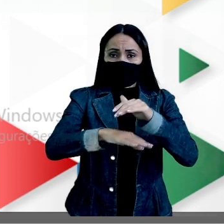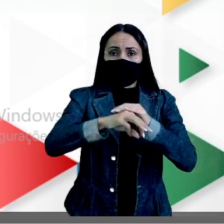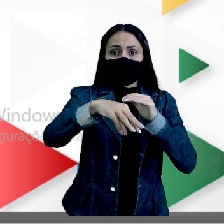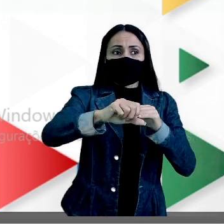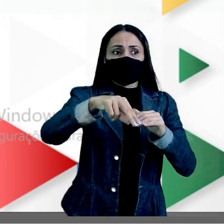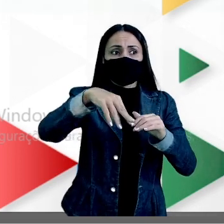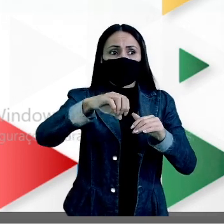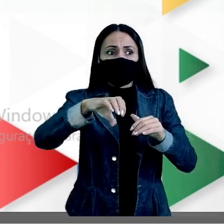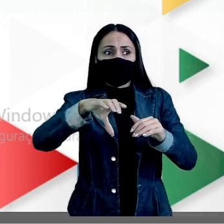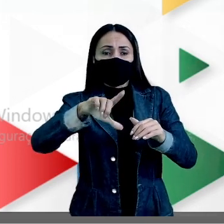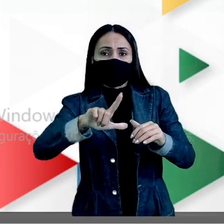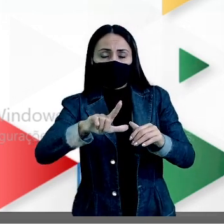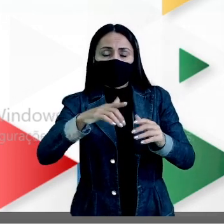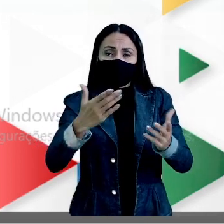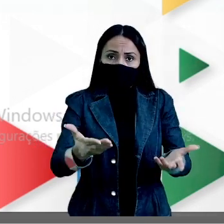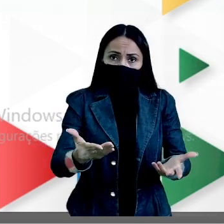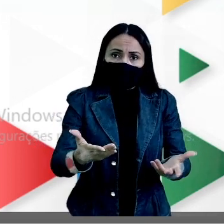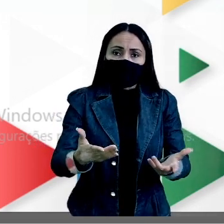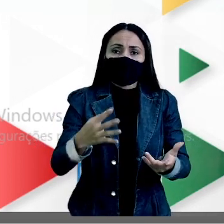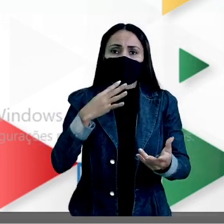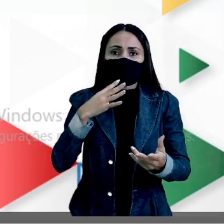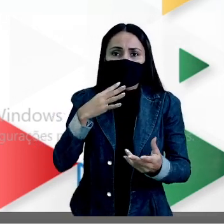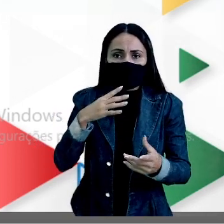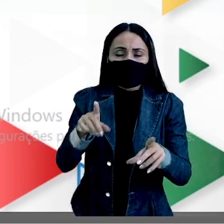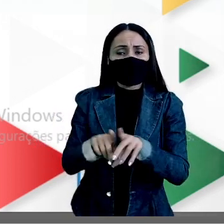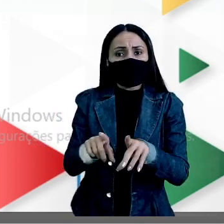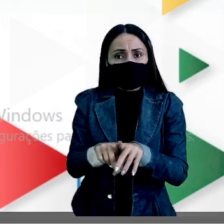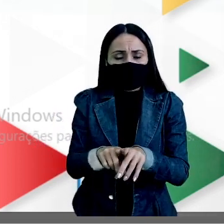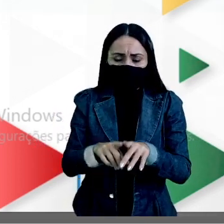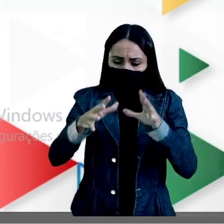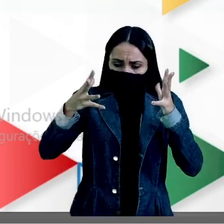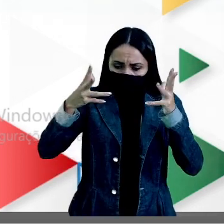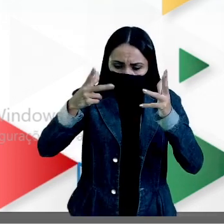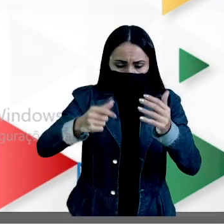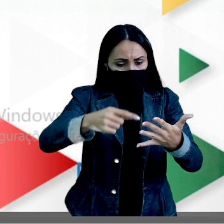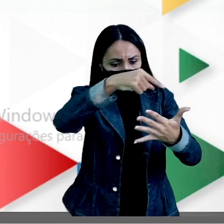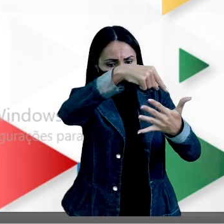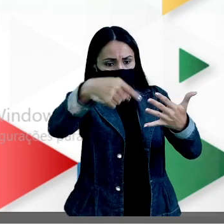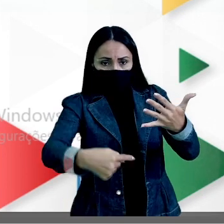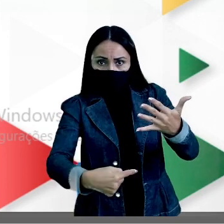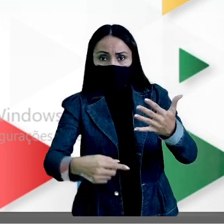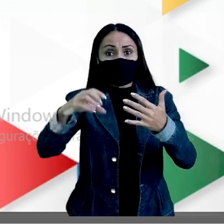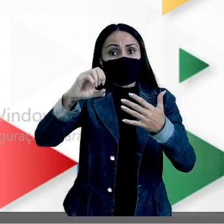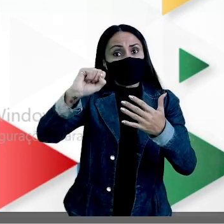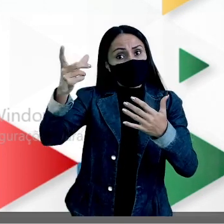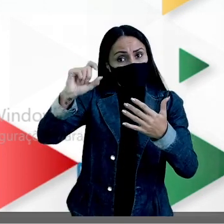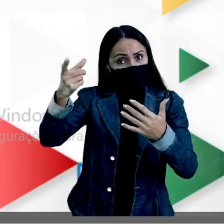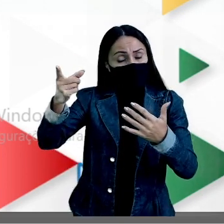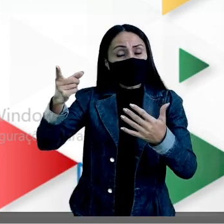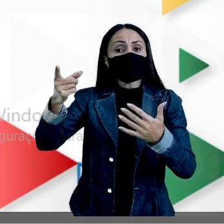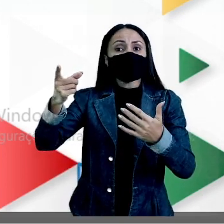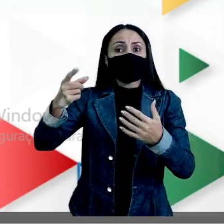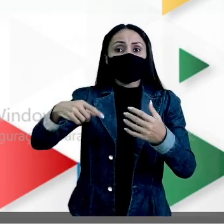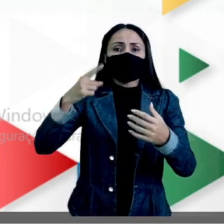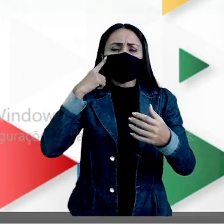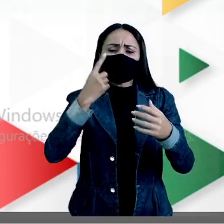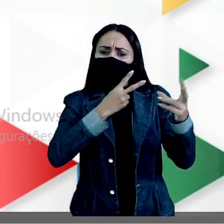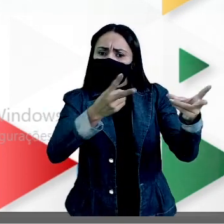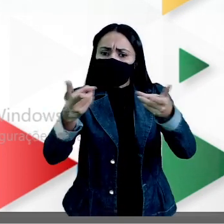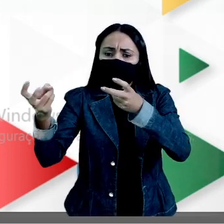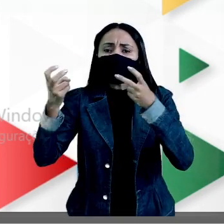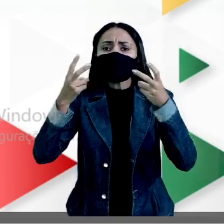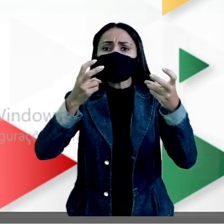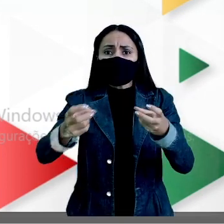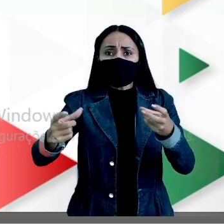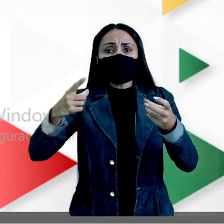como, sob a alcunha, né, de Neco Monstro, né? Todos eles eram de Olinda, e você perceba que todos